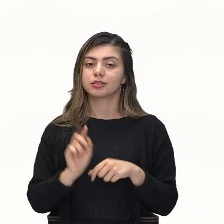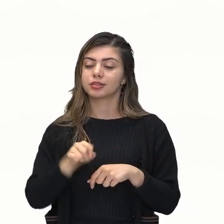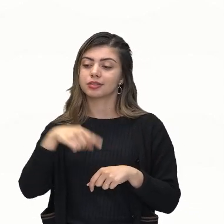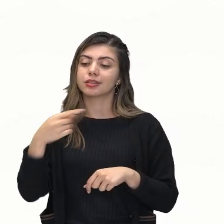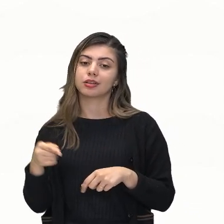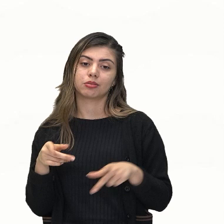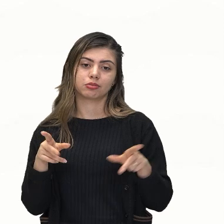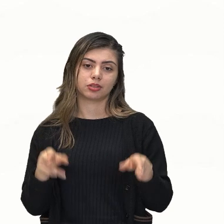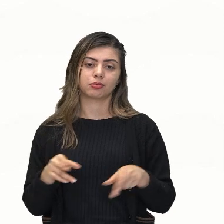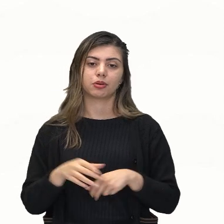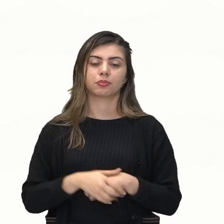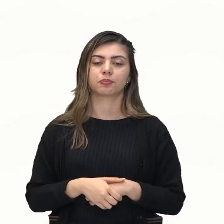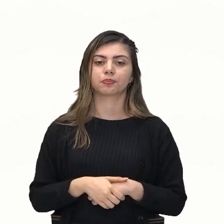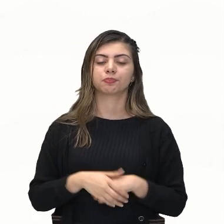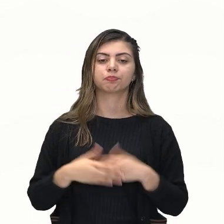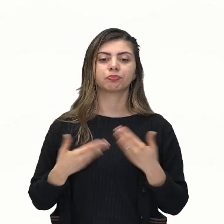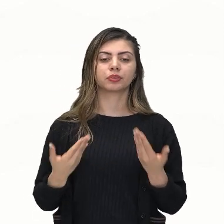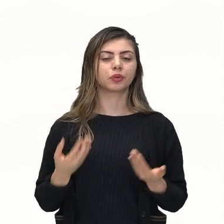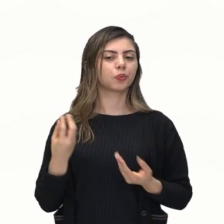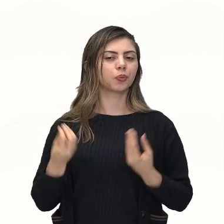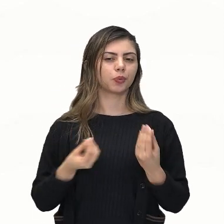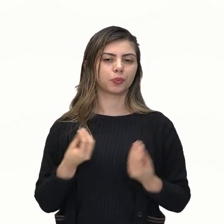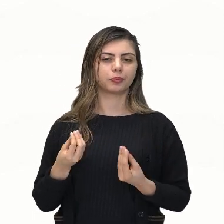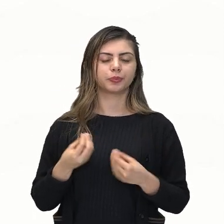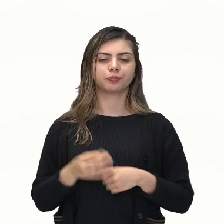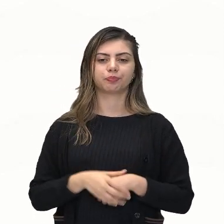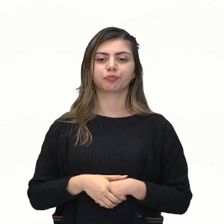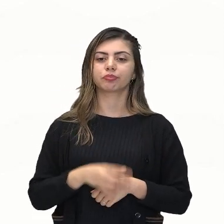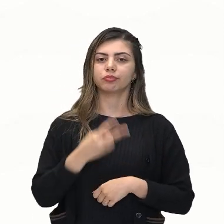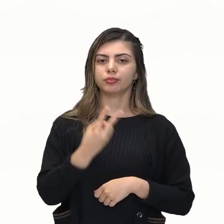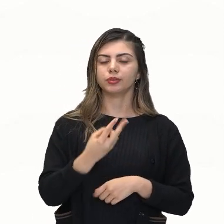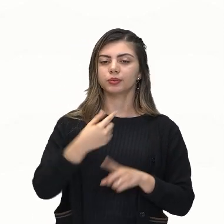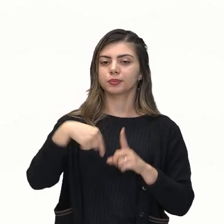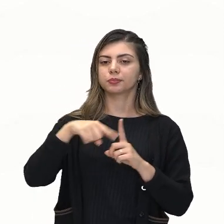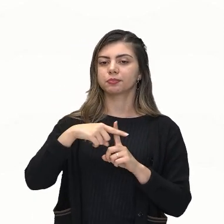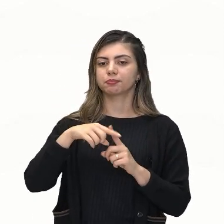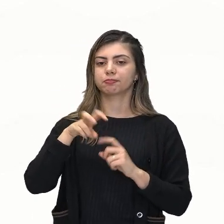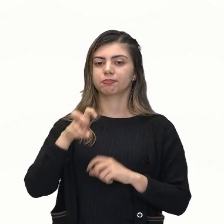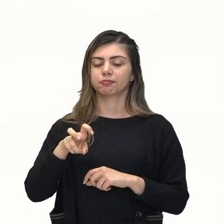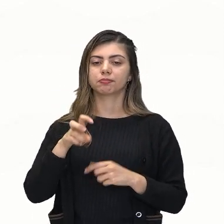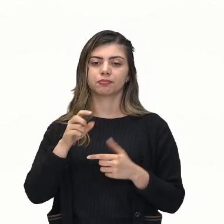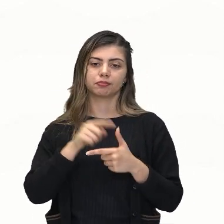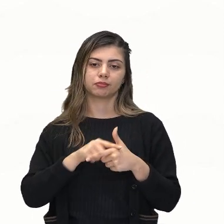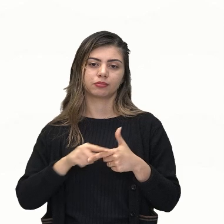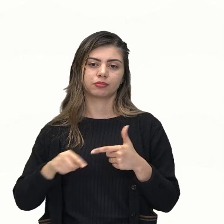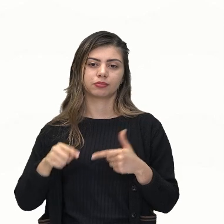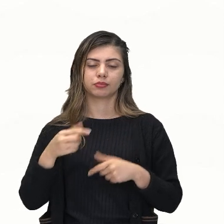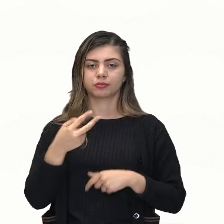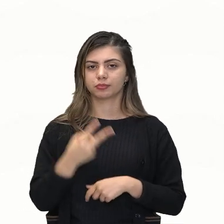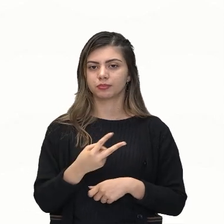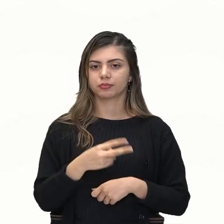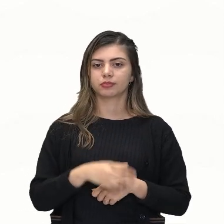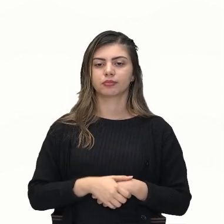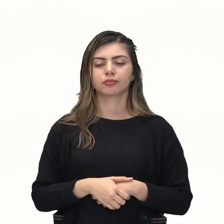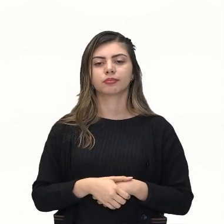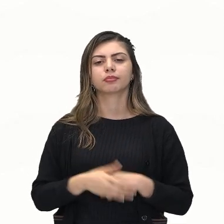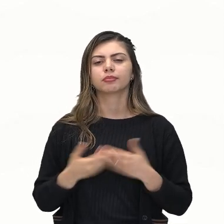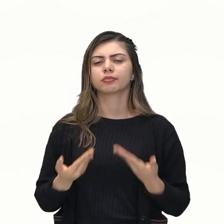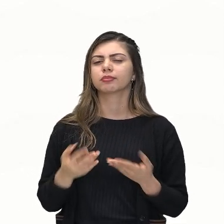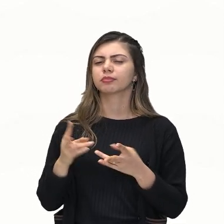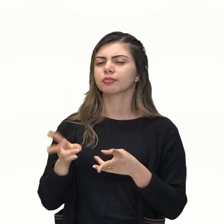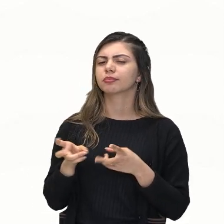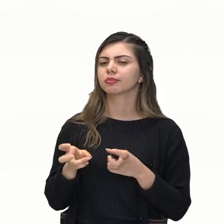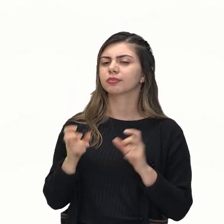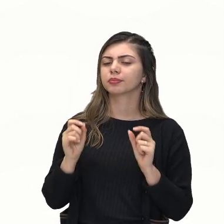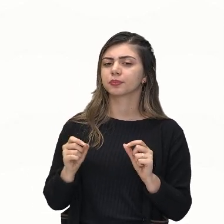outra fração. Então aqui eu vou colocar 2 mais 5 sobre 2, tá? Reparem